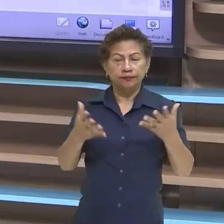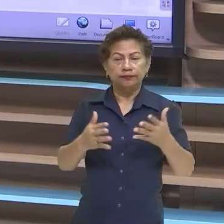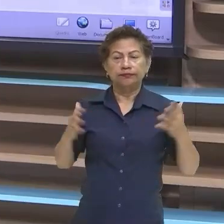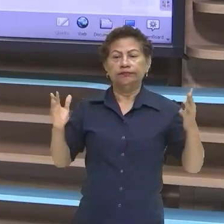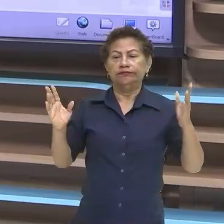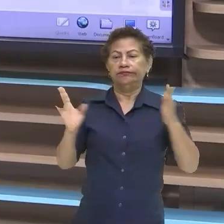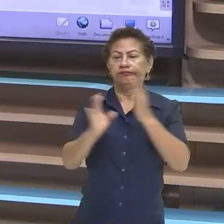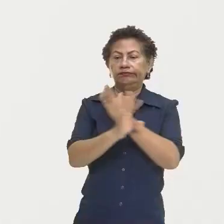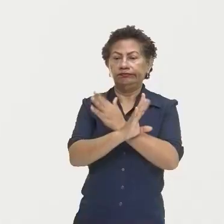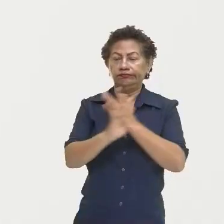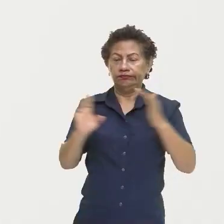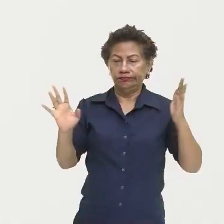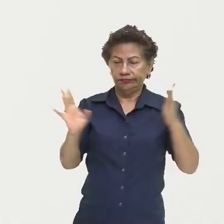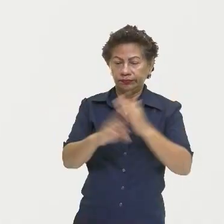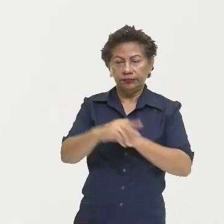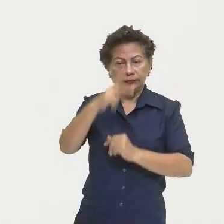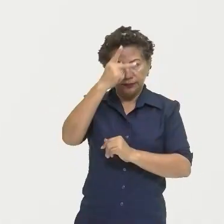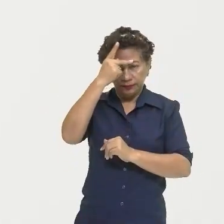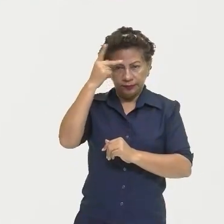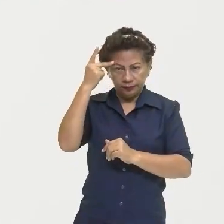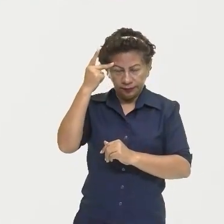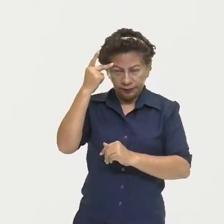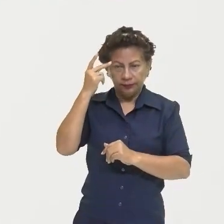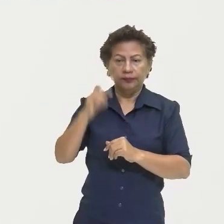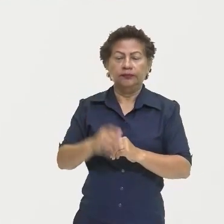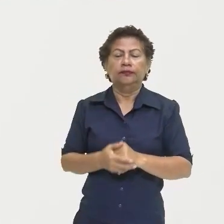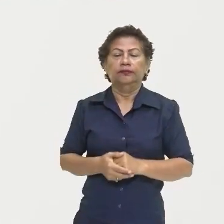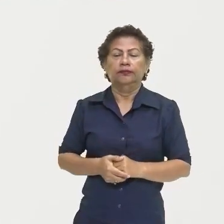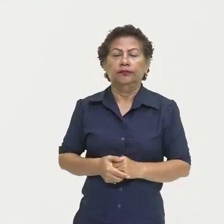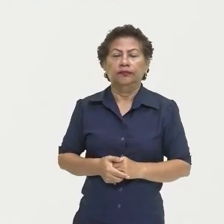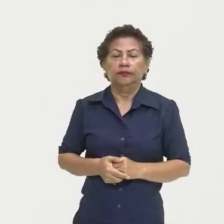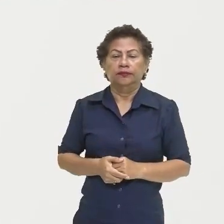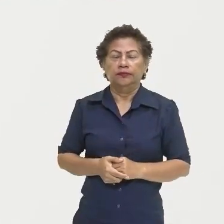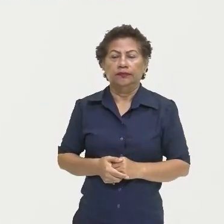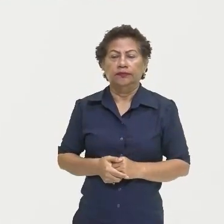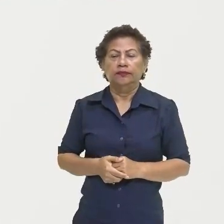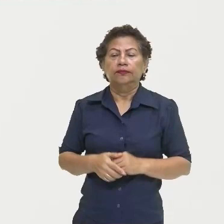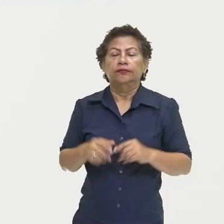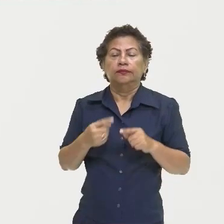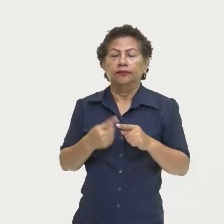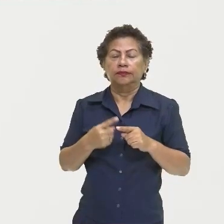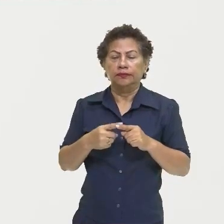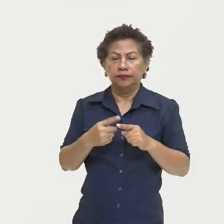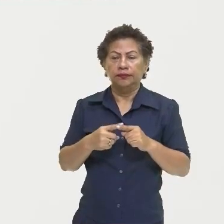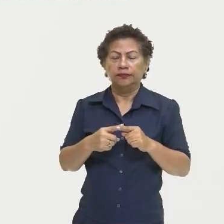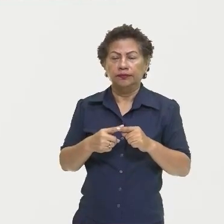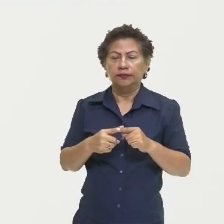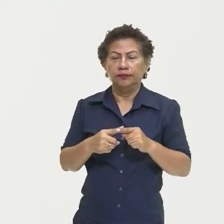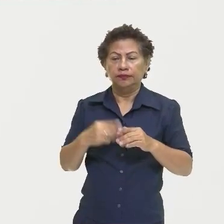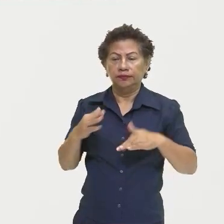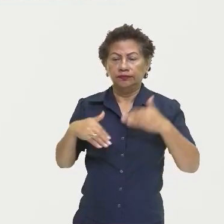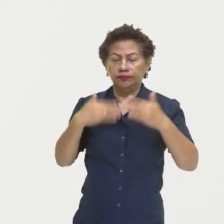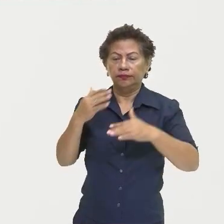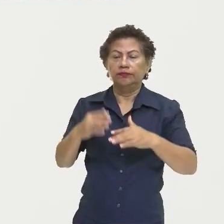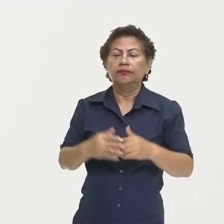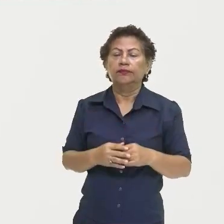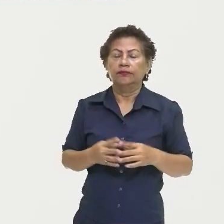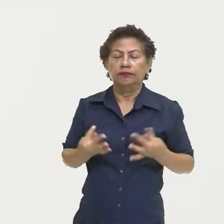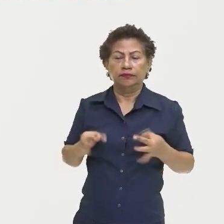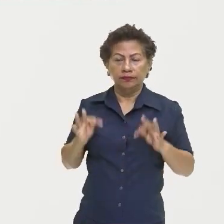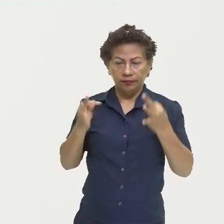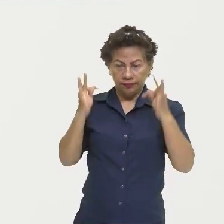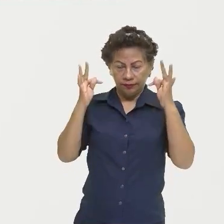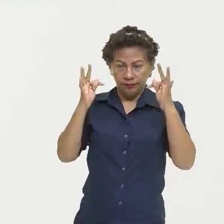né? A gente tem nesse fluxo de pessoas ocasionado aí pelo avanço tecnológico, né, principalmente pela questão